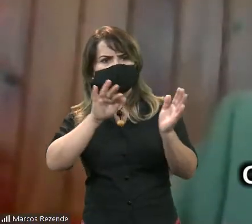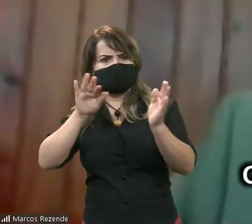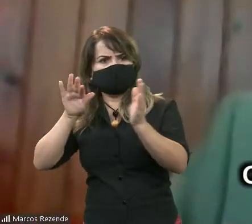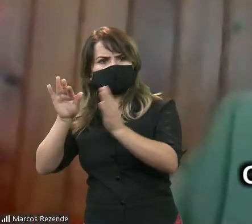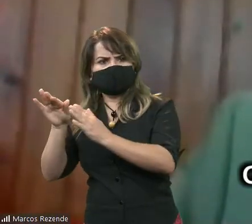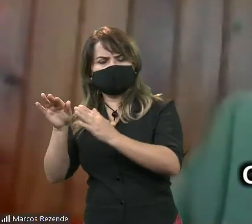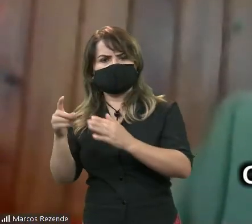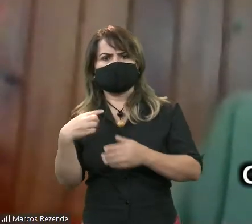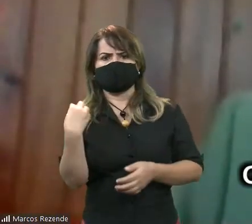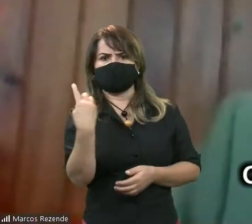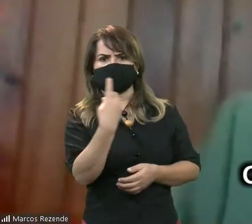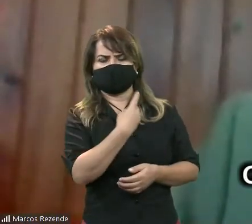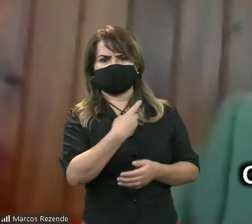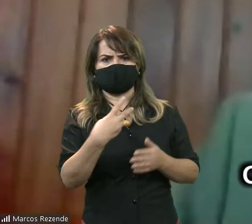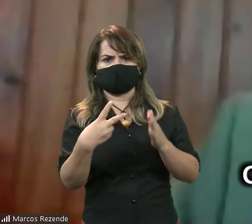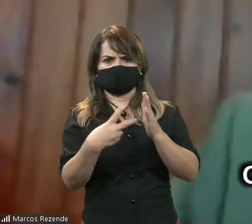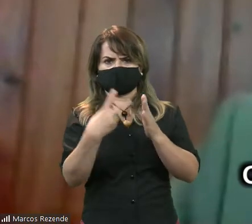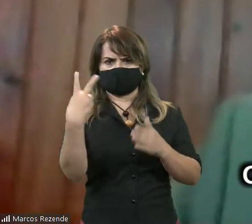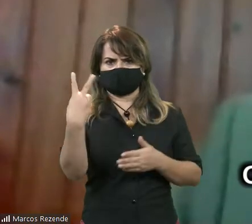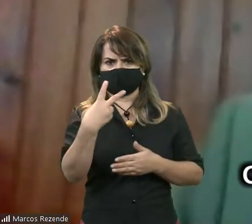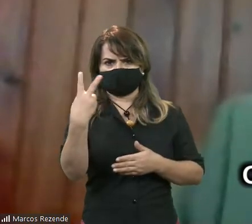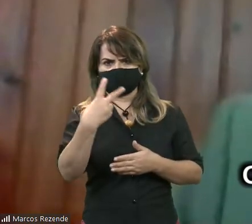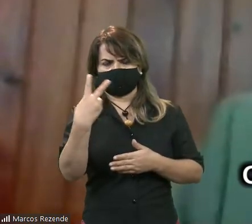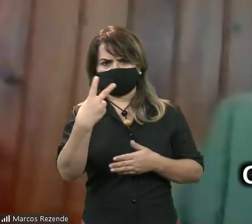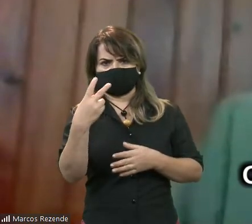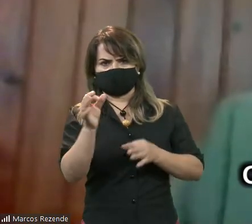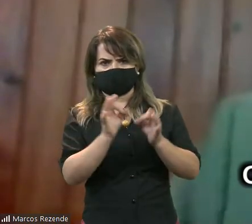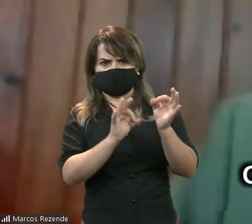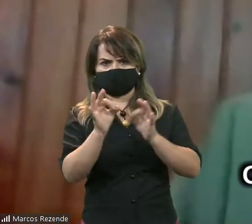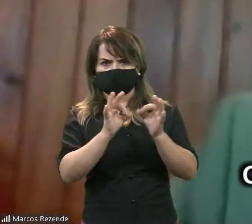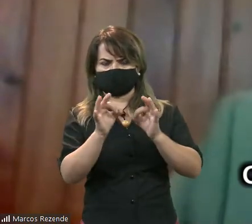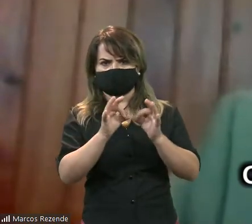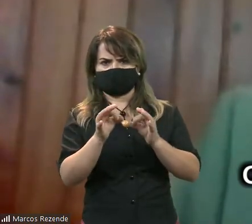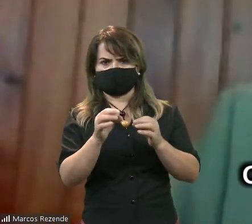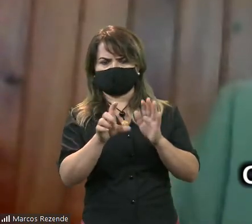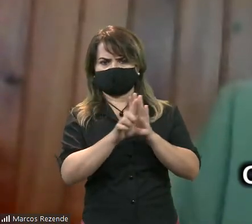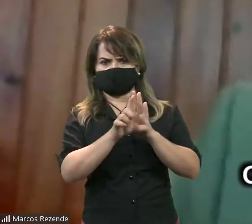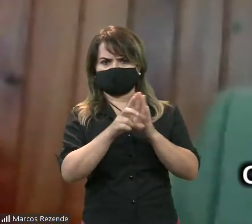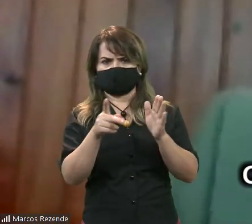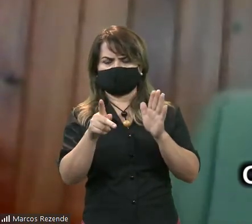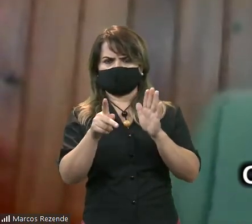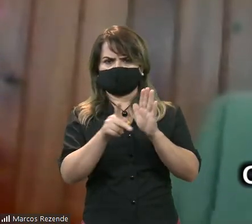lei que nós estamos discutindo é o 15/2020 da Prefeitura Municipal.